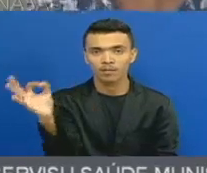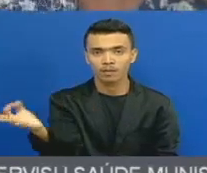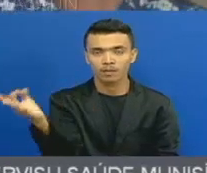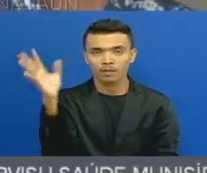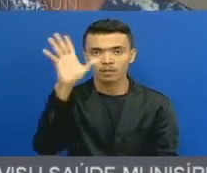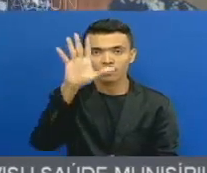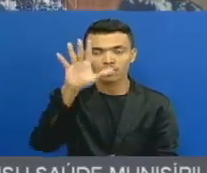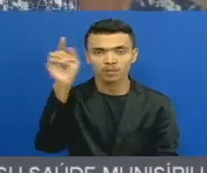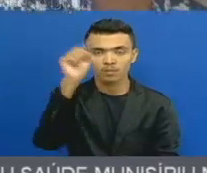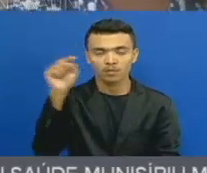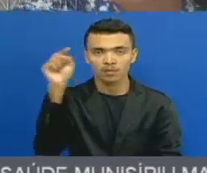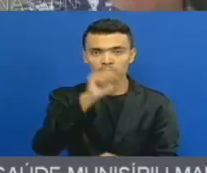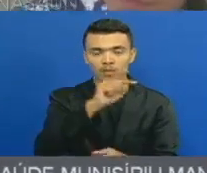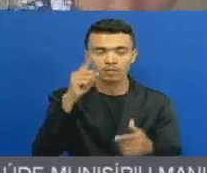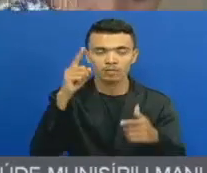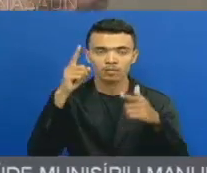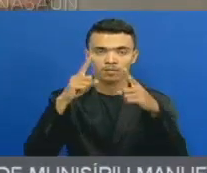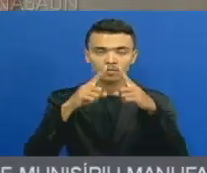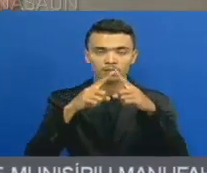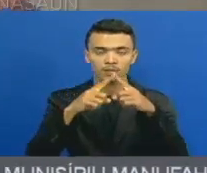95% ba custo